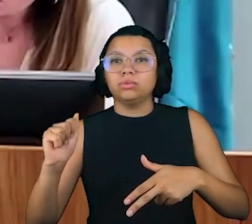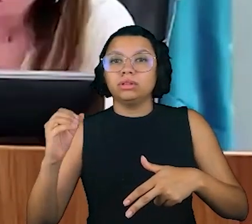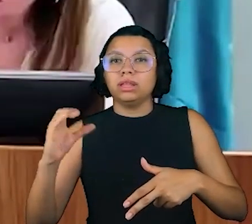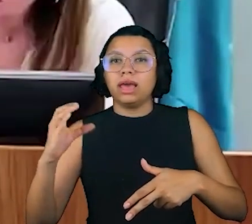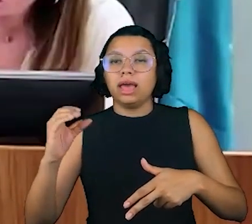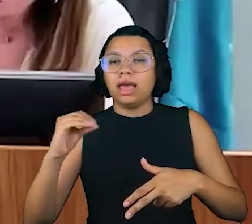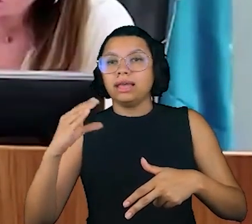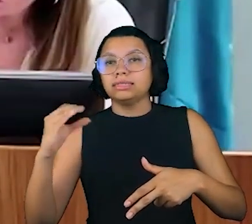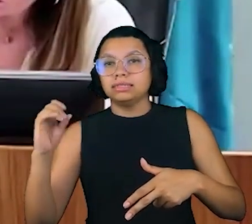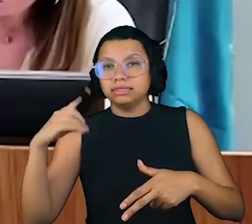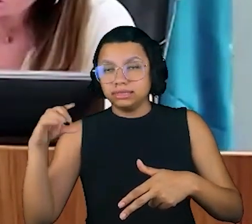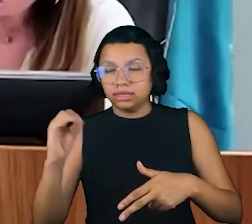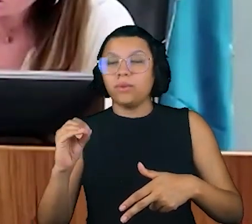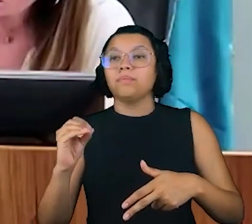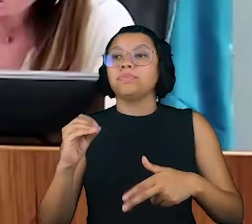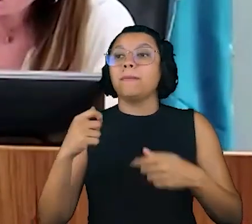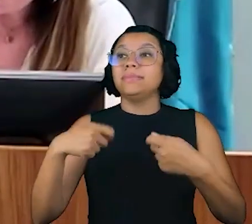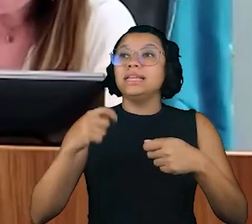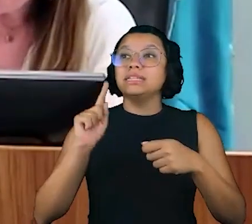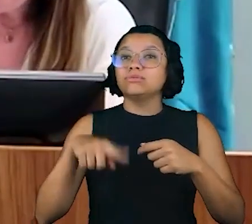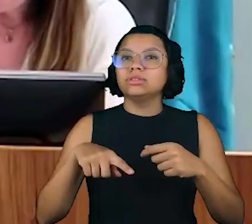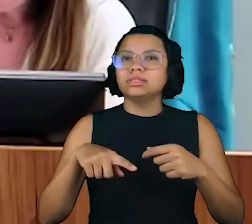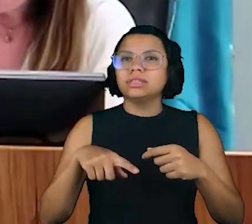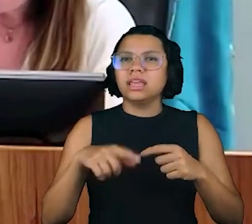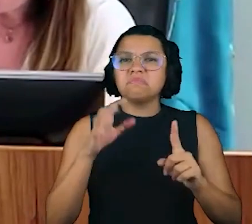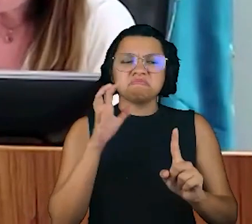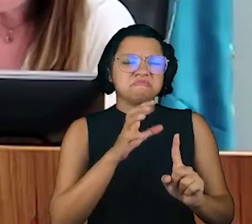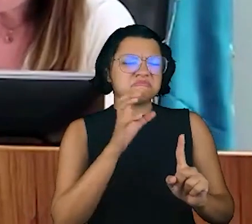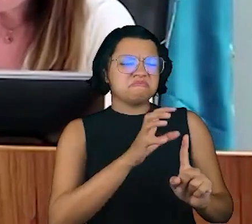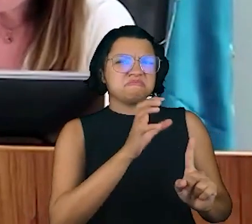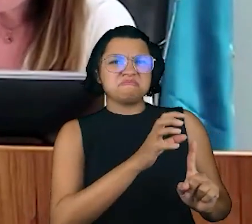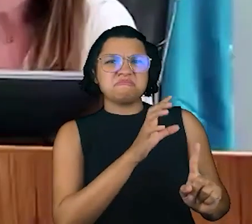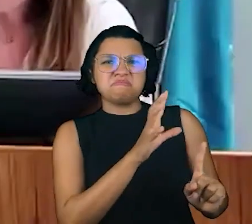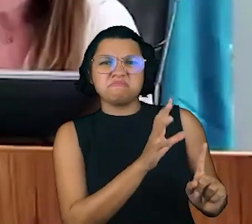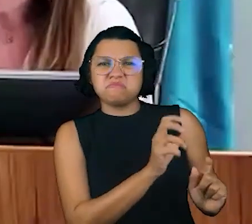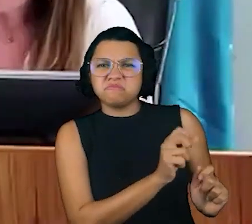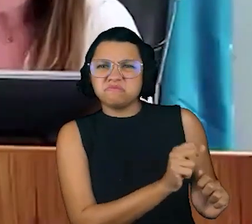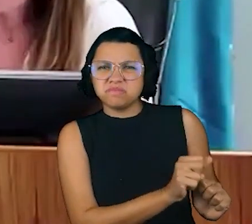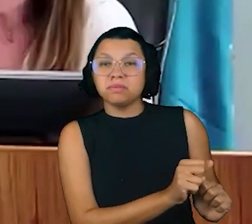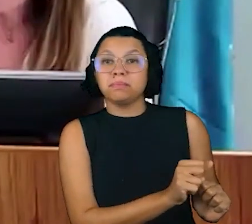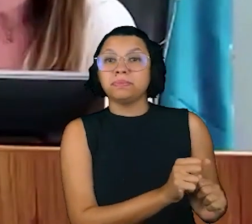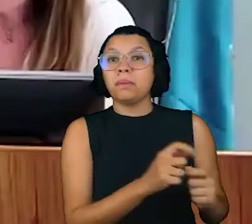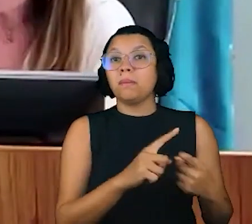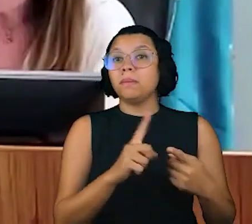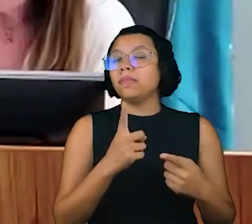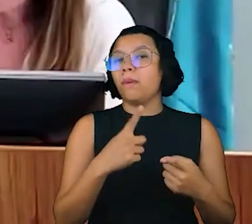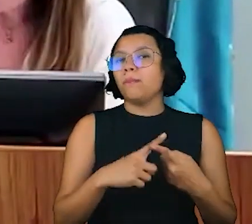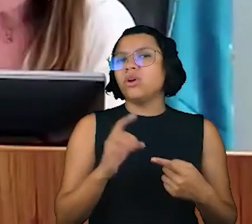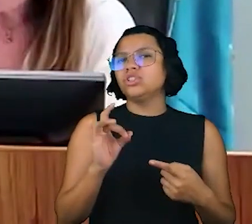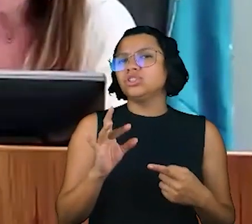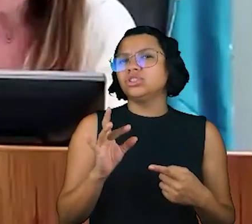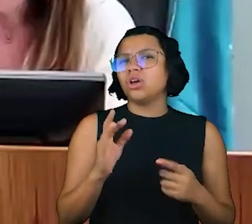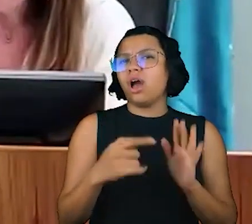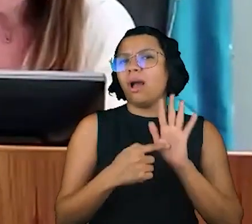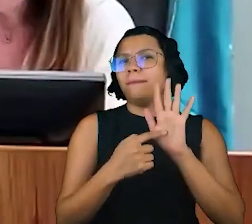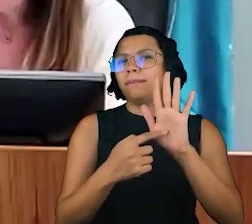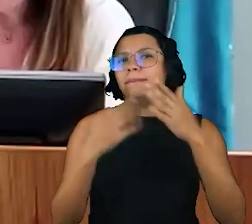não apenas porque em si representem uma ilicitude, mas porque